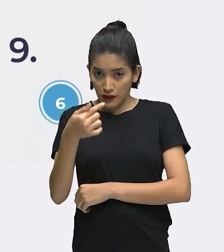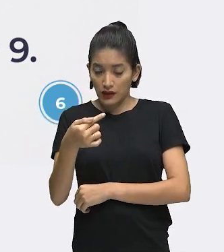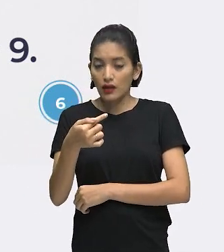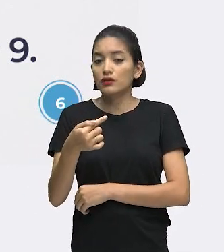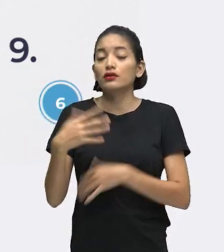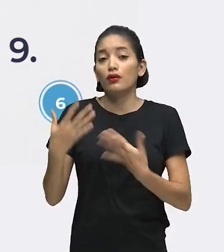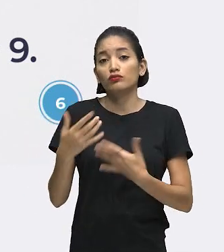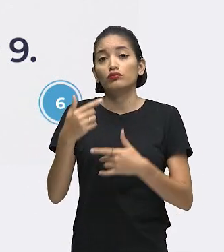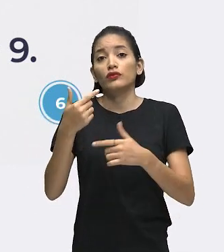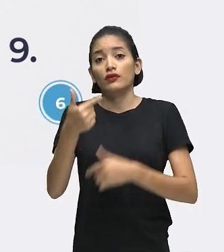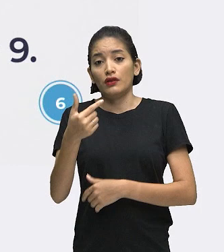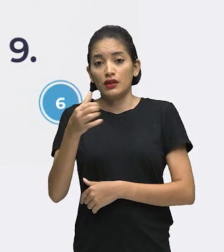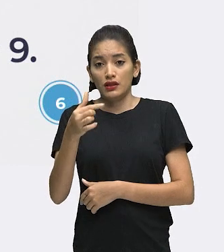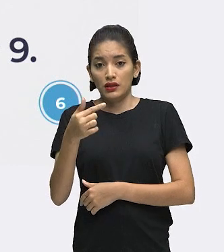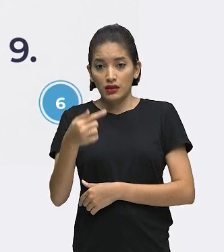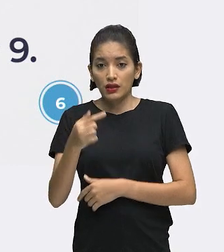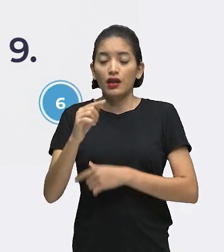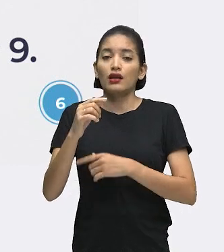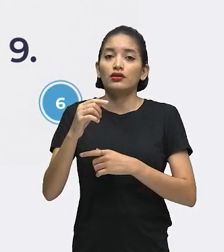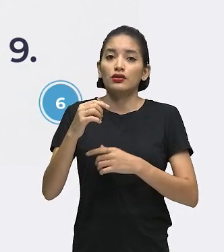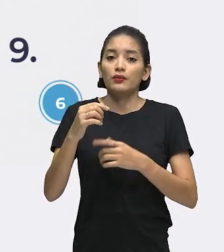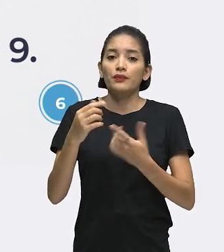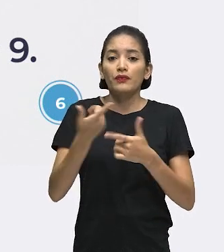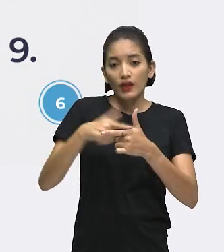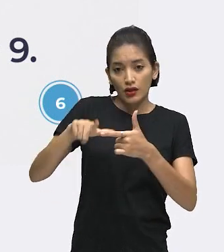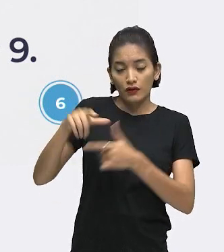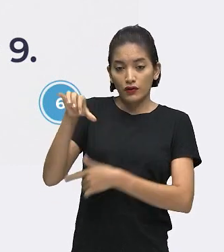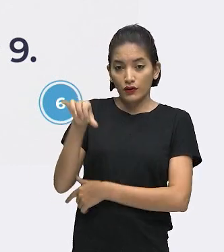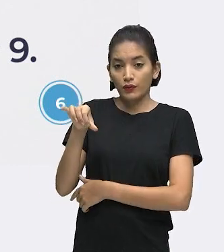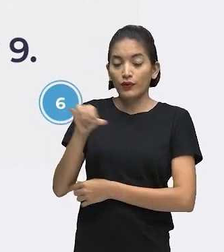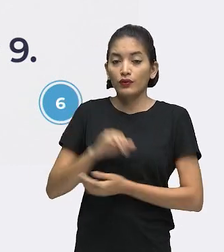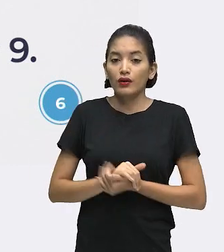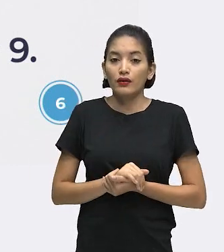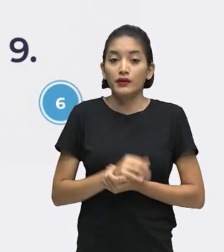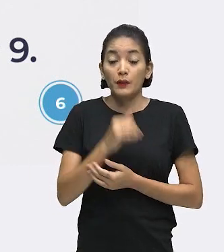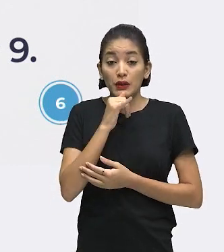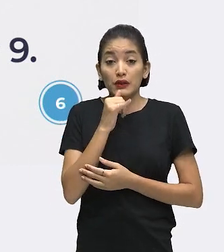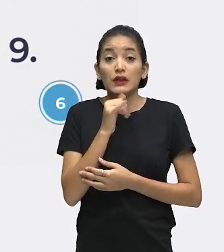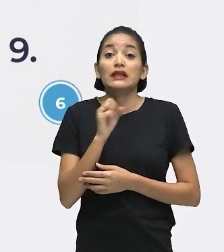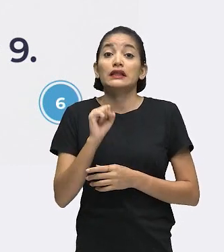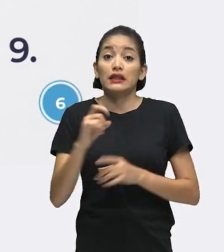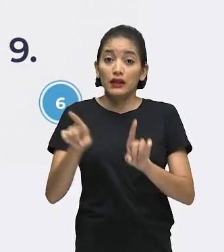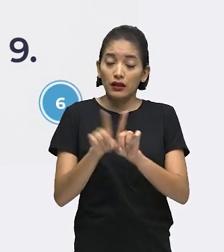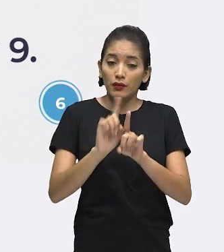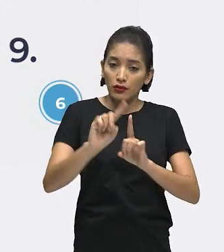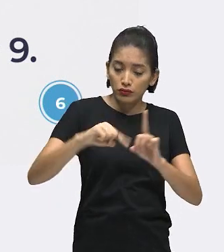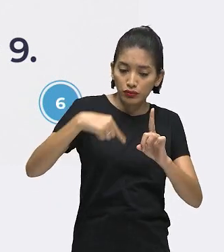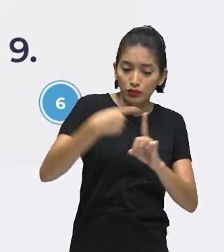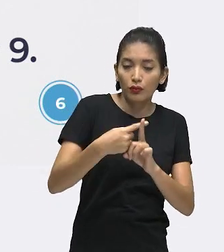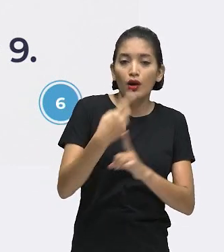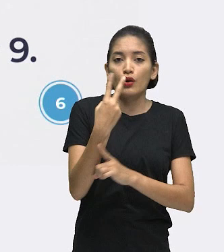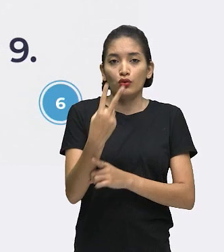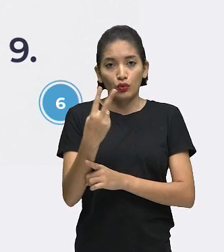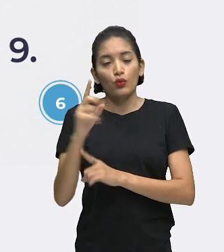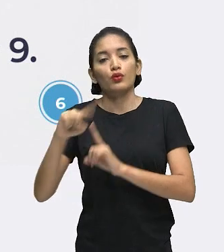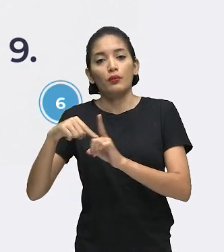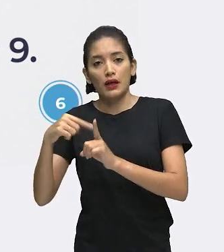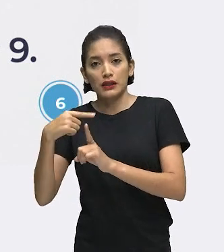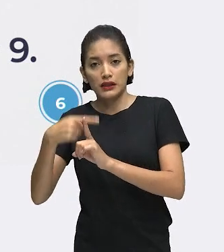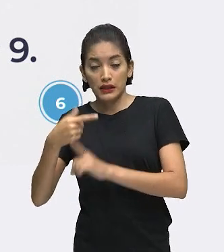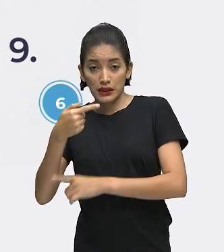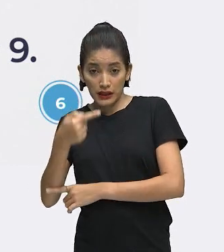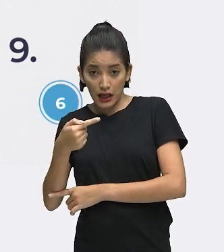9. Vejam também que se a gente somar os algarismos do 27, que é o 2 e o 7, o